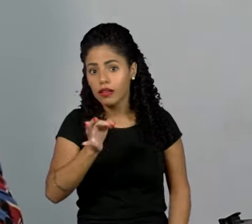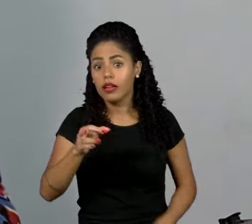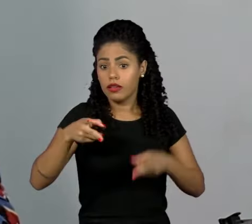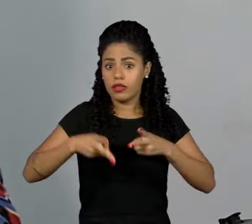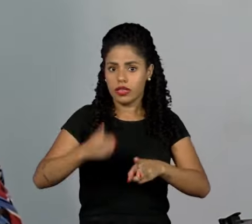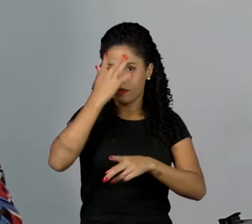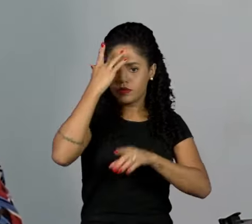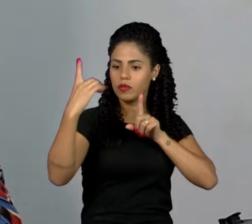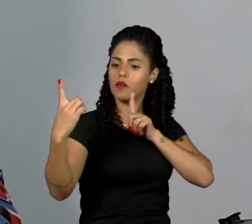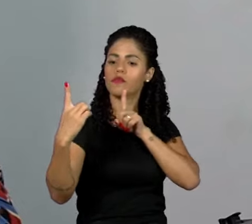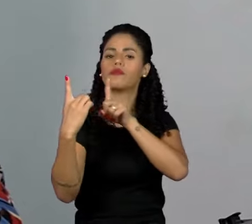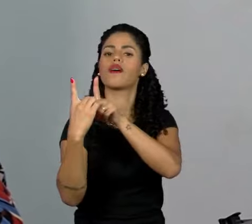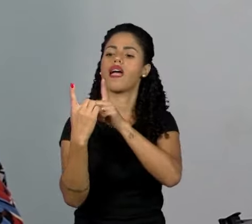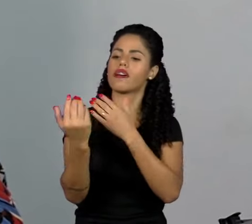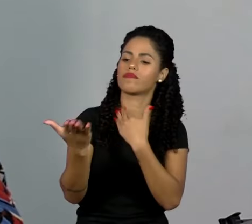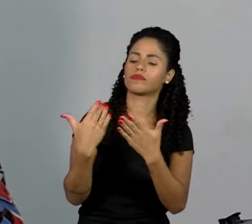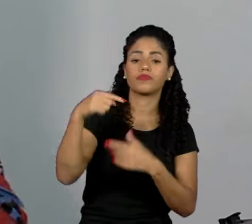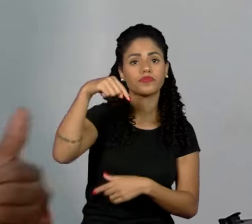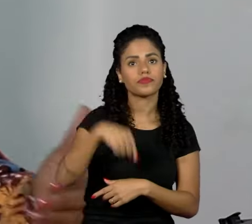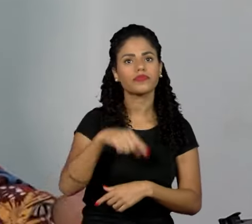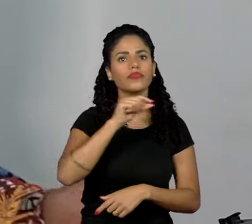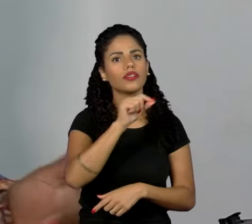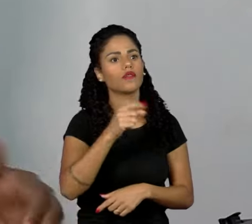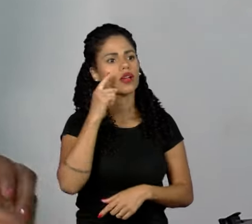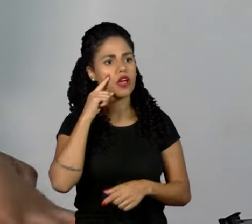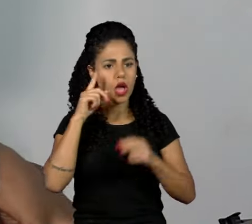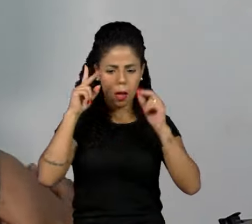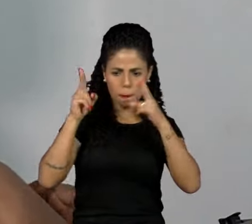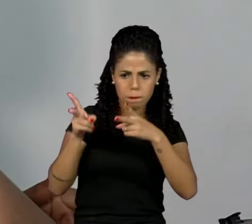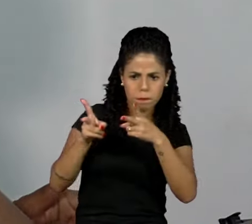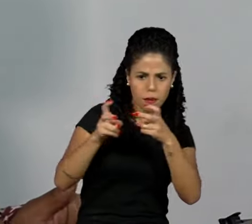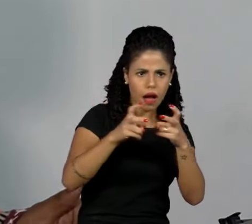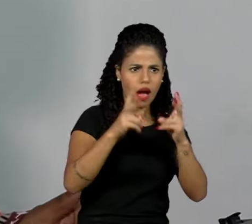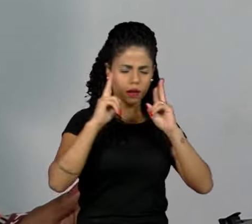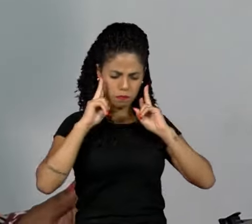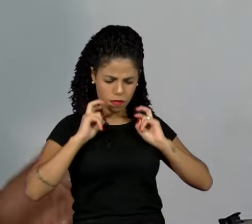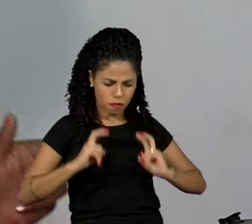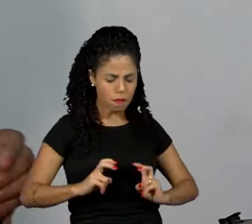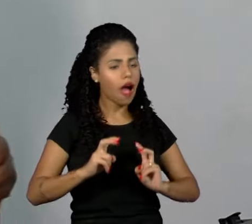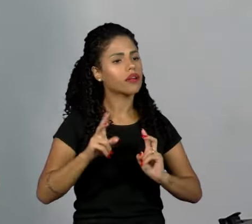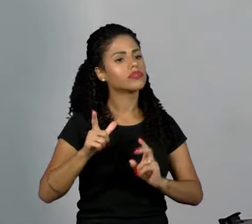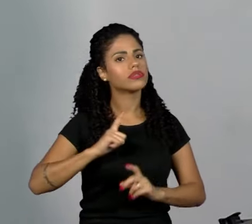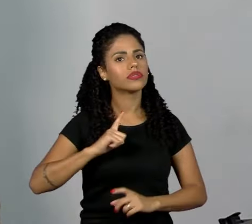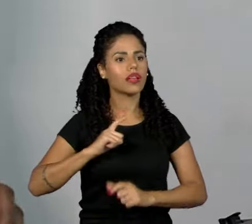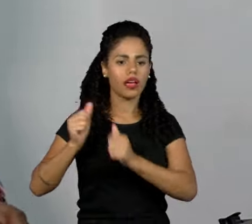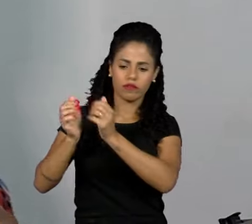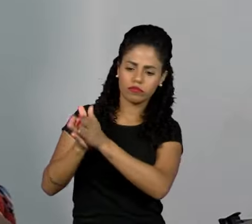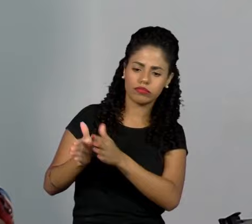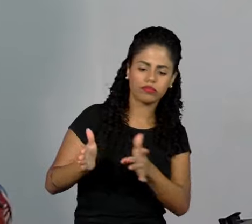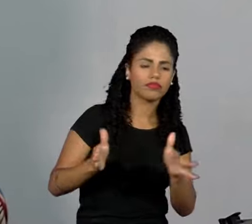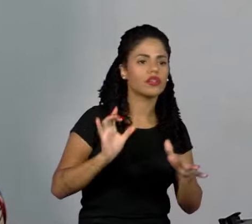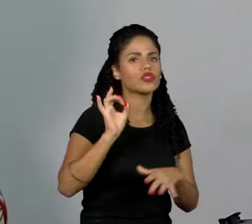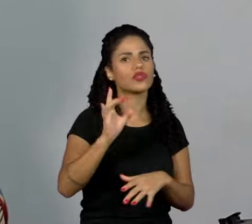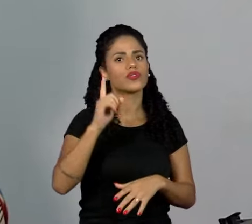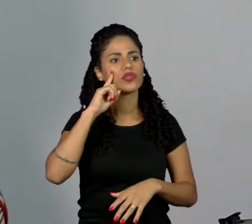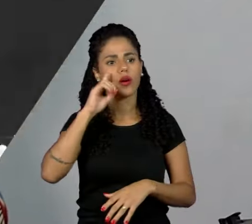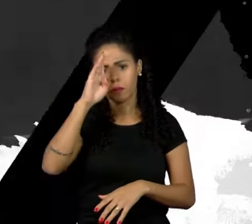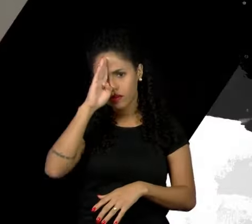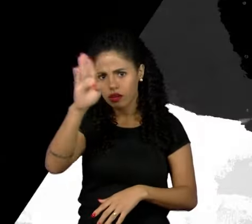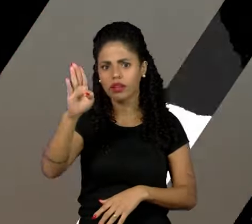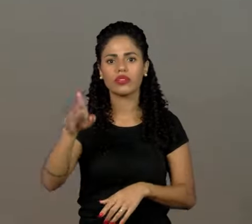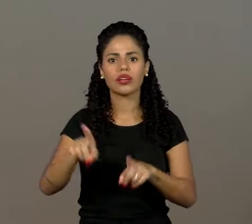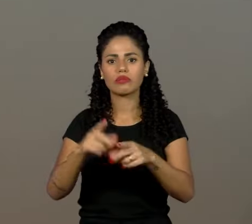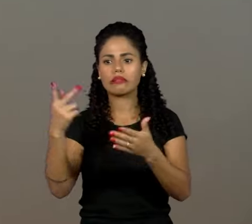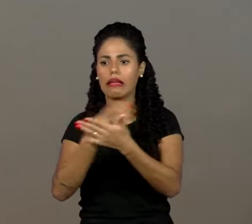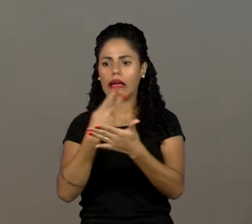pessoas elas vêm aqui para o consultório, elas não conseguem perceber as vitórias que elas vêm tendo ao longo do caminho. Elas só priorizam os fracassos.